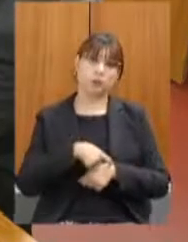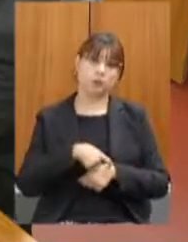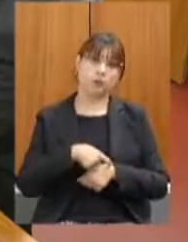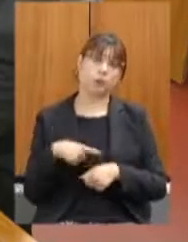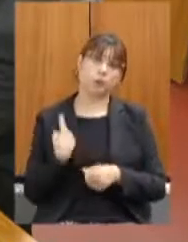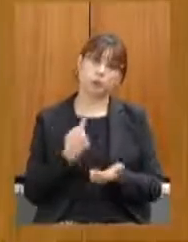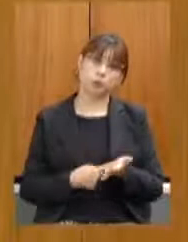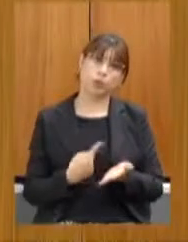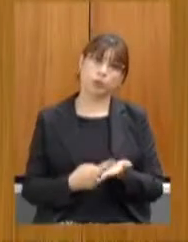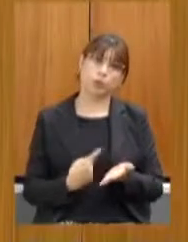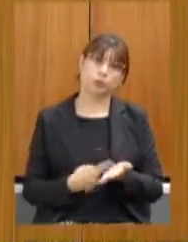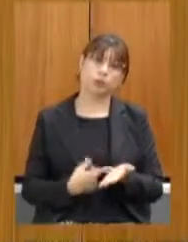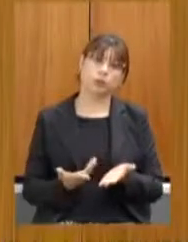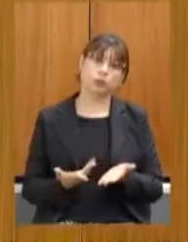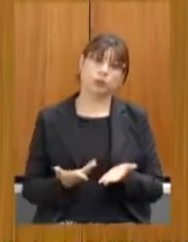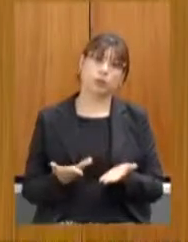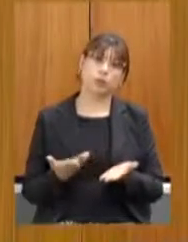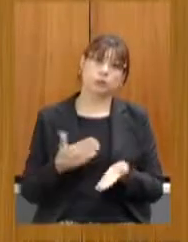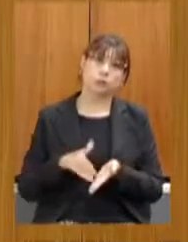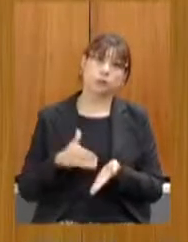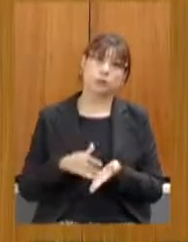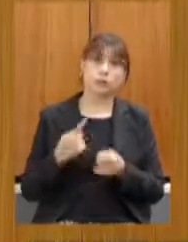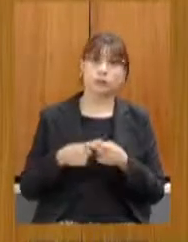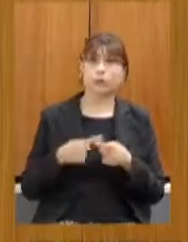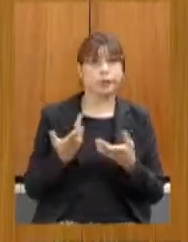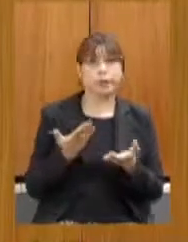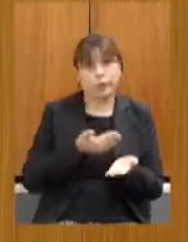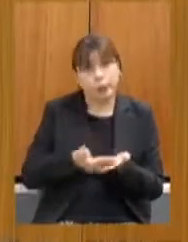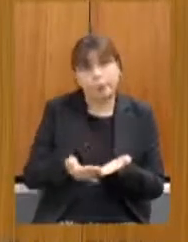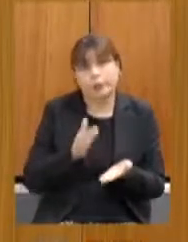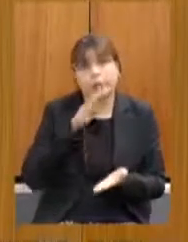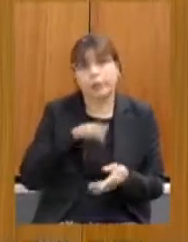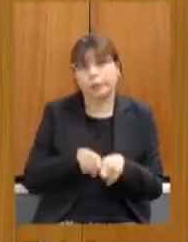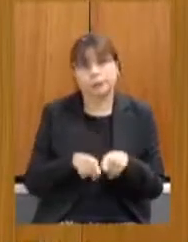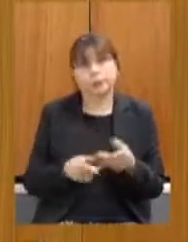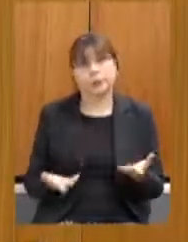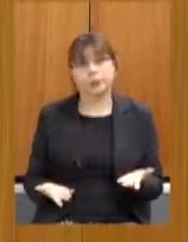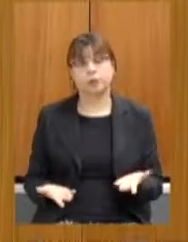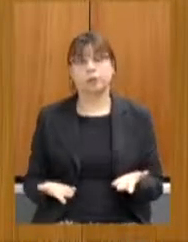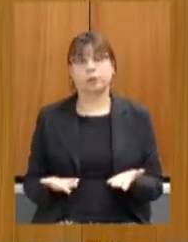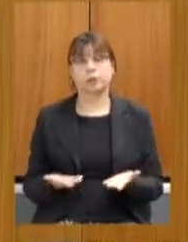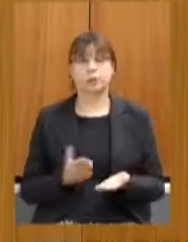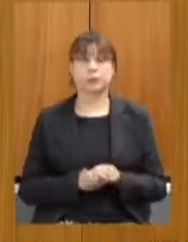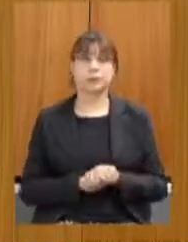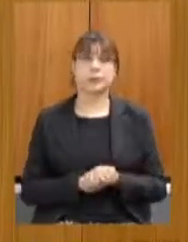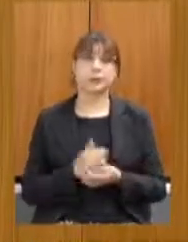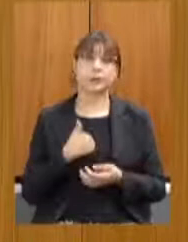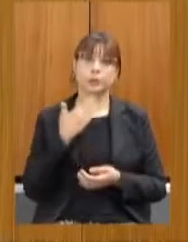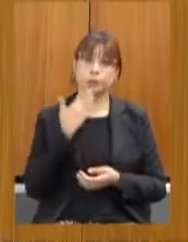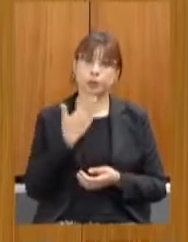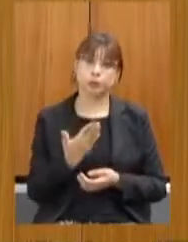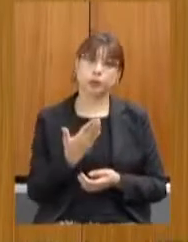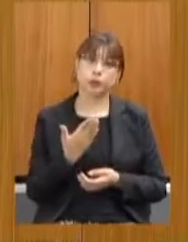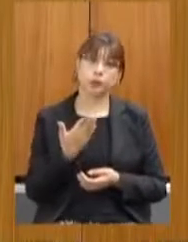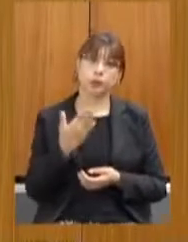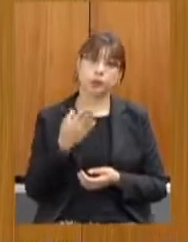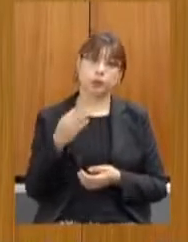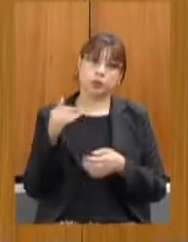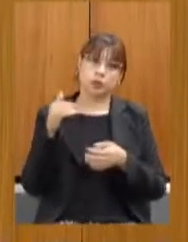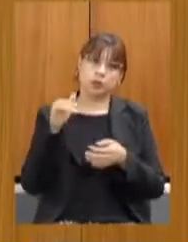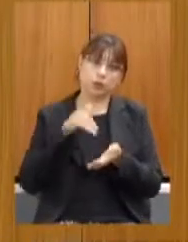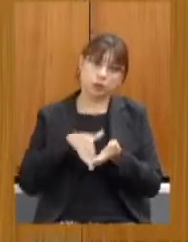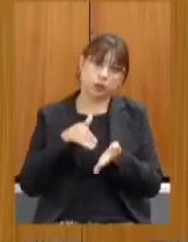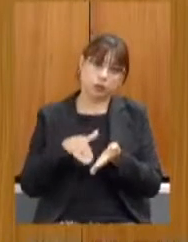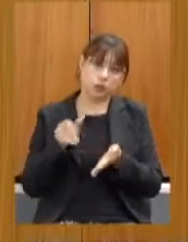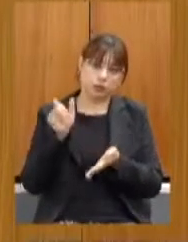que nós combinamos secretário na parte da manhã e tal se nós vamos passar para a parte da tarde O Secretário pediu que se eu fosse mais resumido nas suas